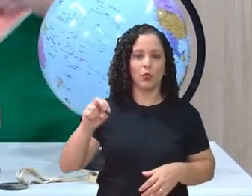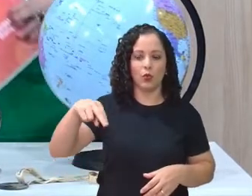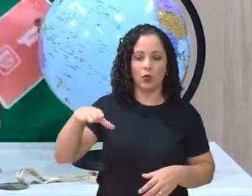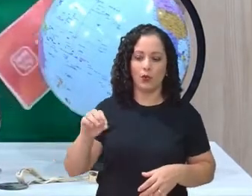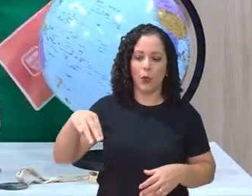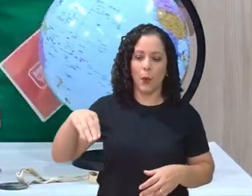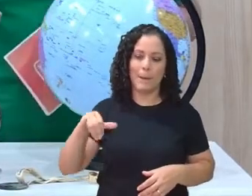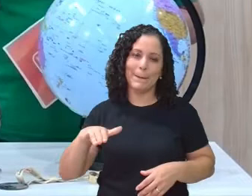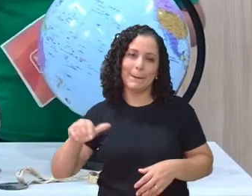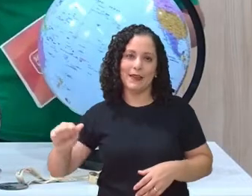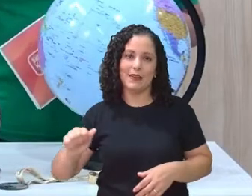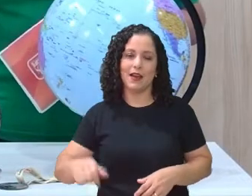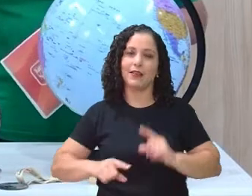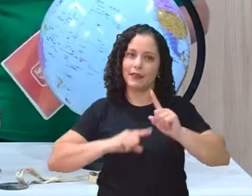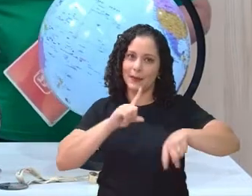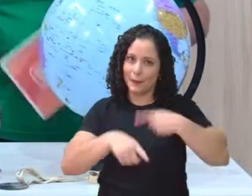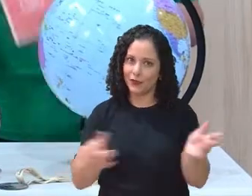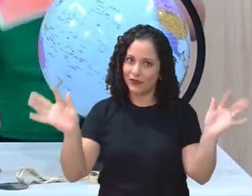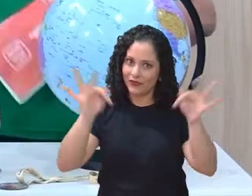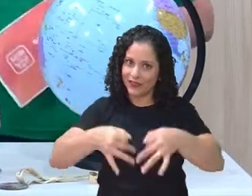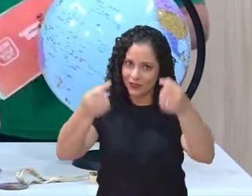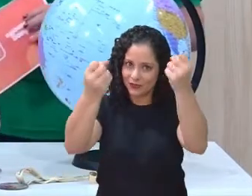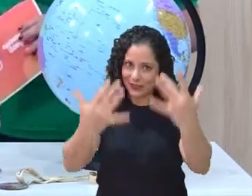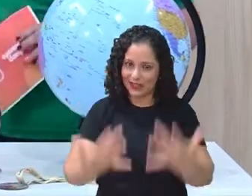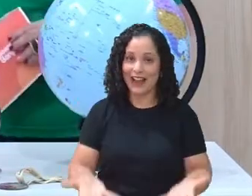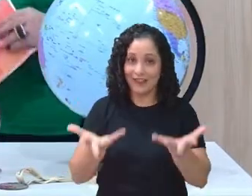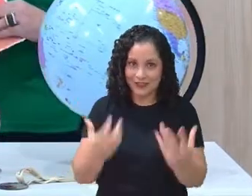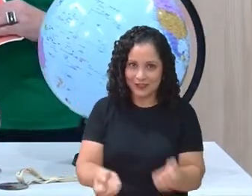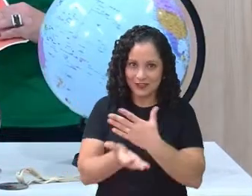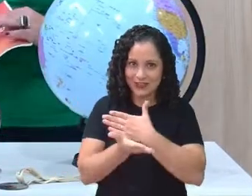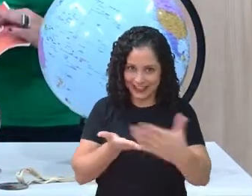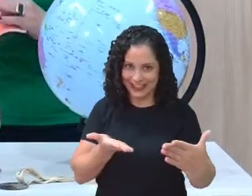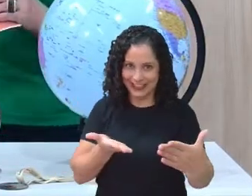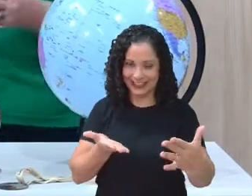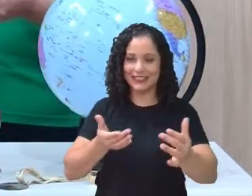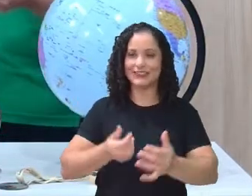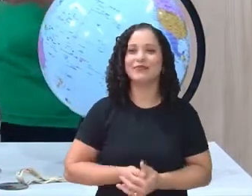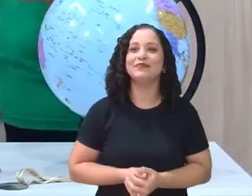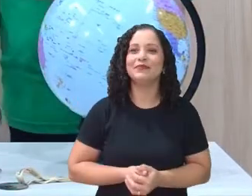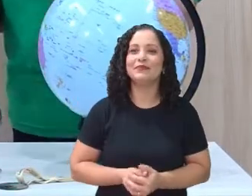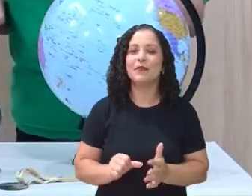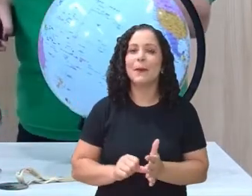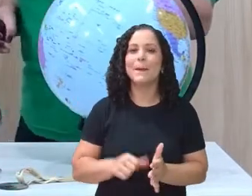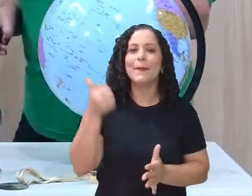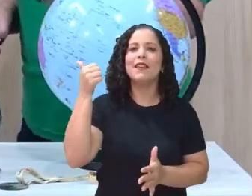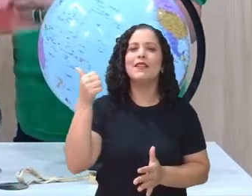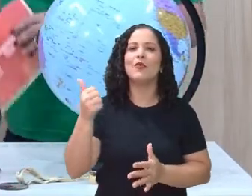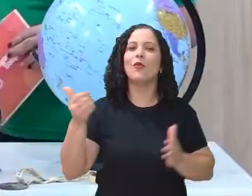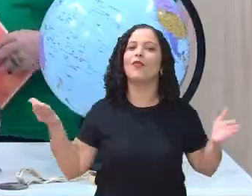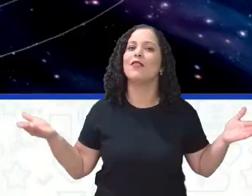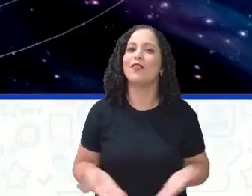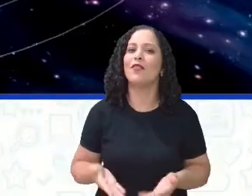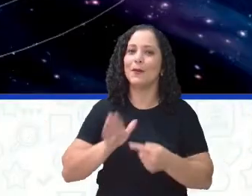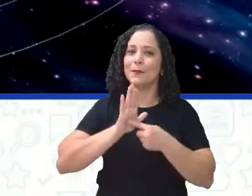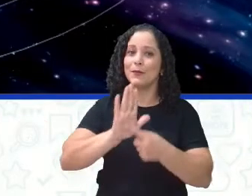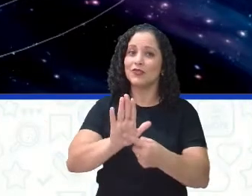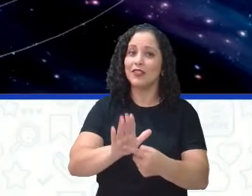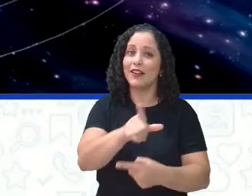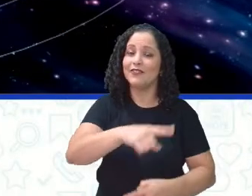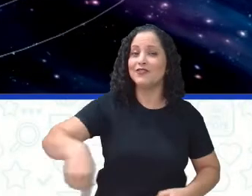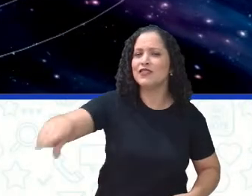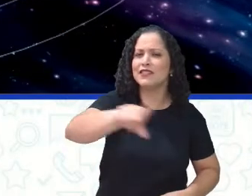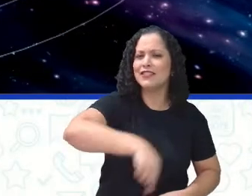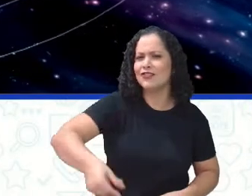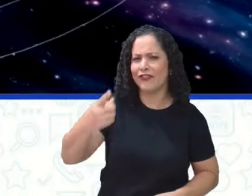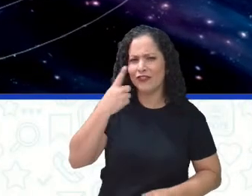No finalzinho eu vou fazer esse convite a vocês. Mas vamos lá. A primeira coisa que eu quero mostrar a vocês aqui, né,